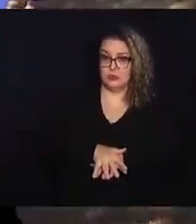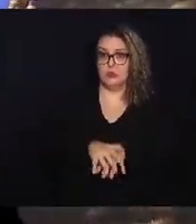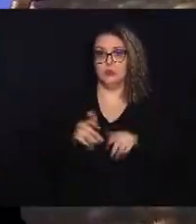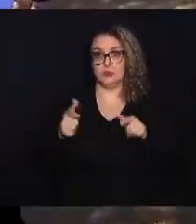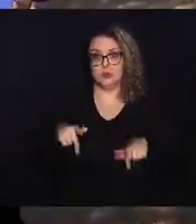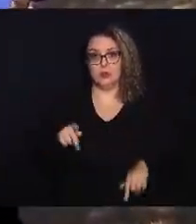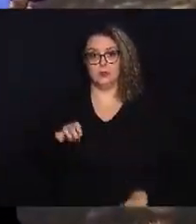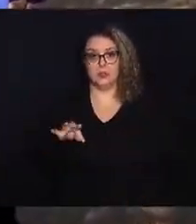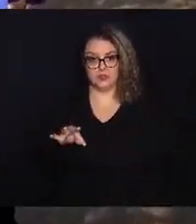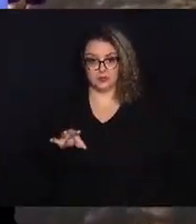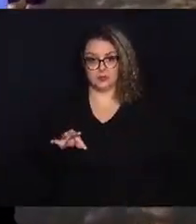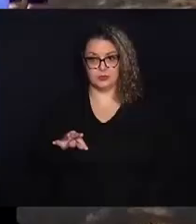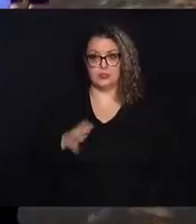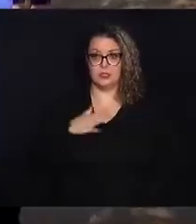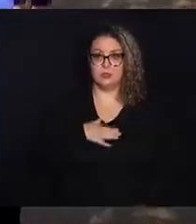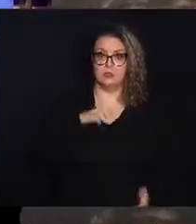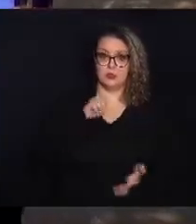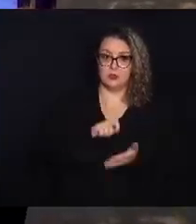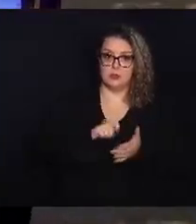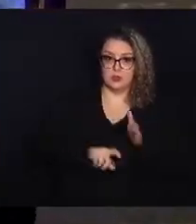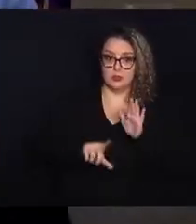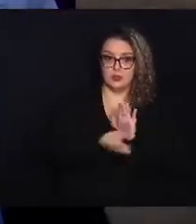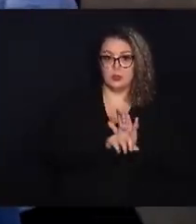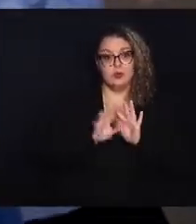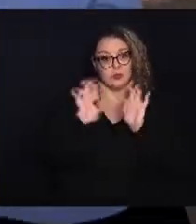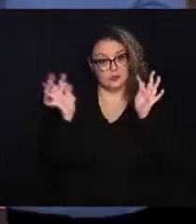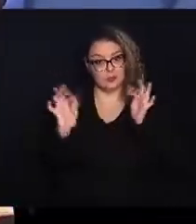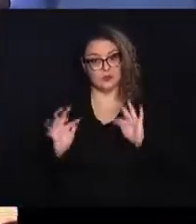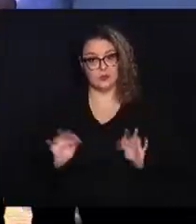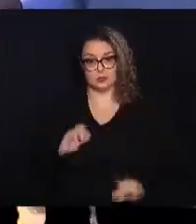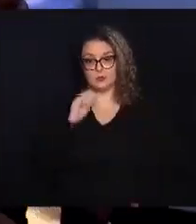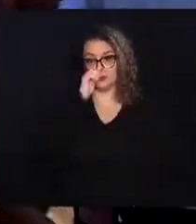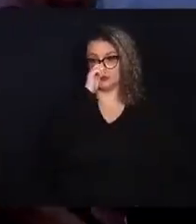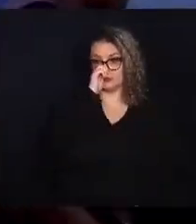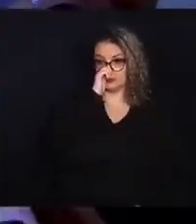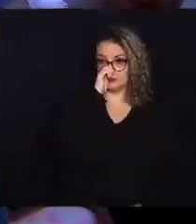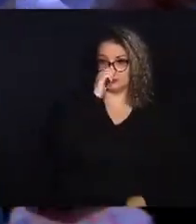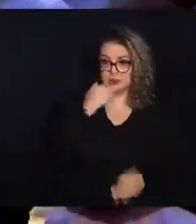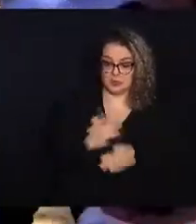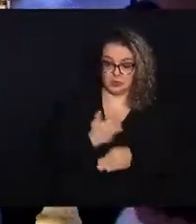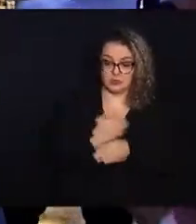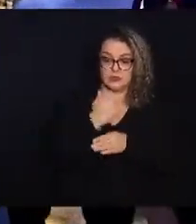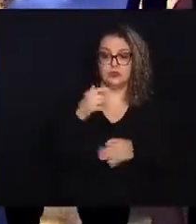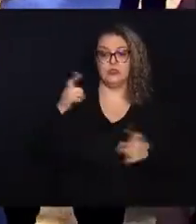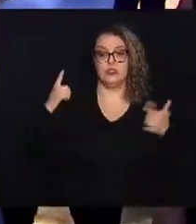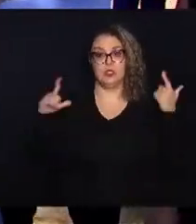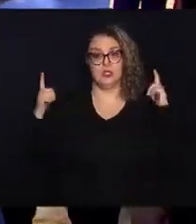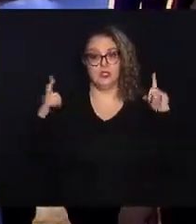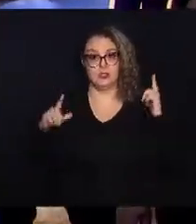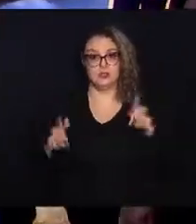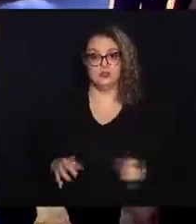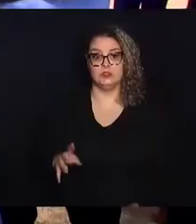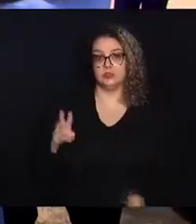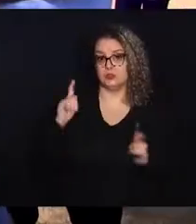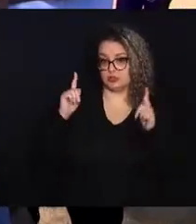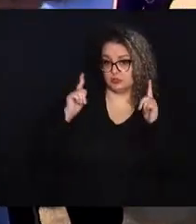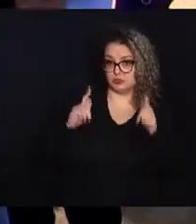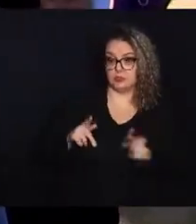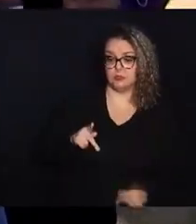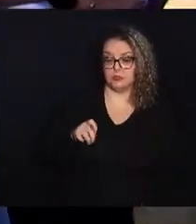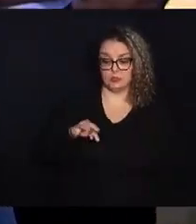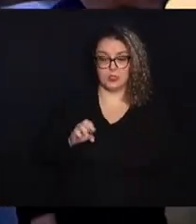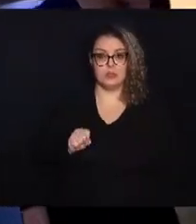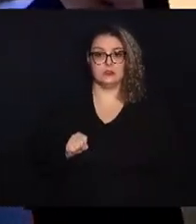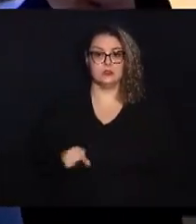é de minha autoria essa lei. Fico muito feliz aonde é construído espaço de lazer, inclui esse espaço pet, porque os pets